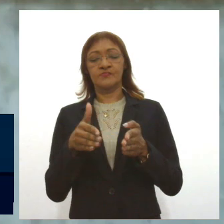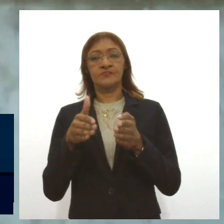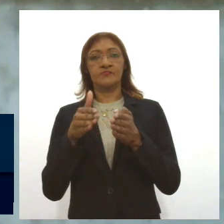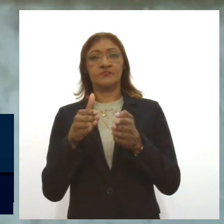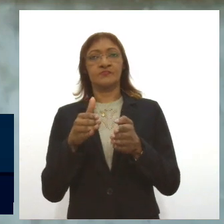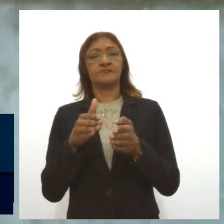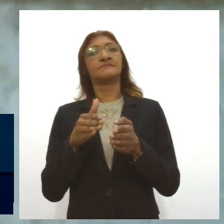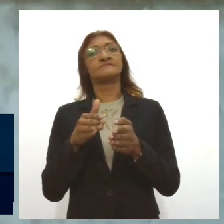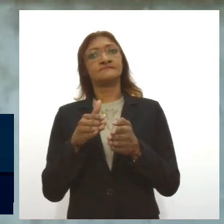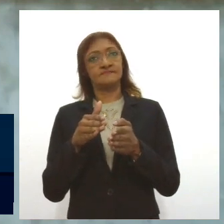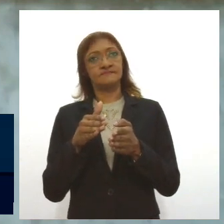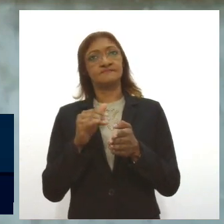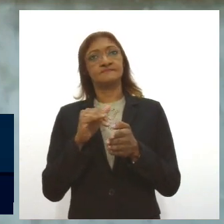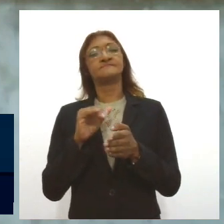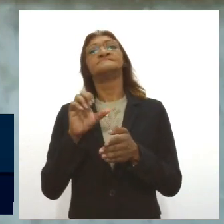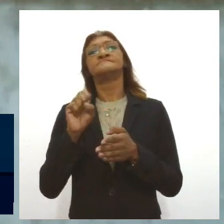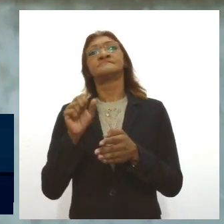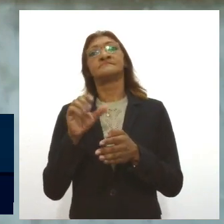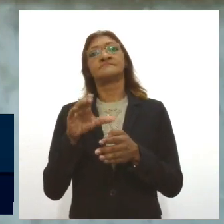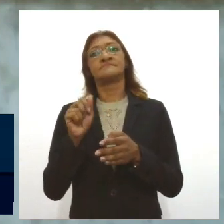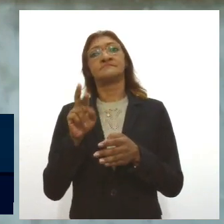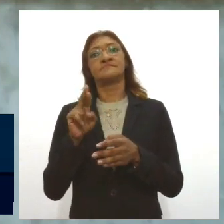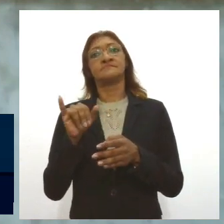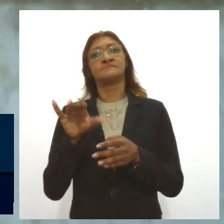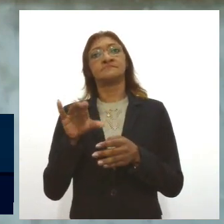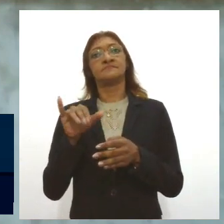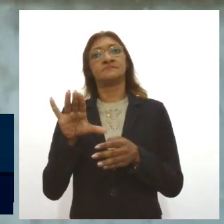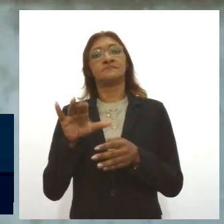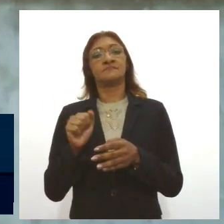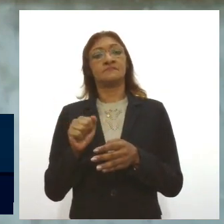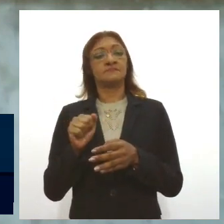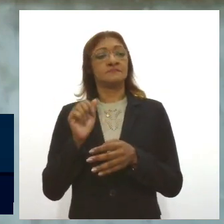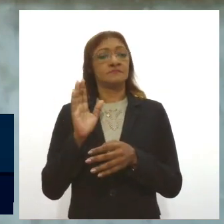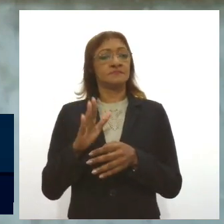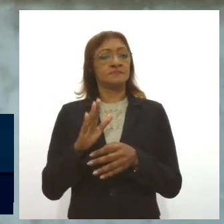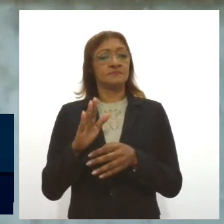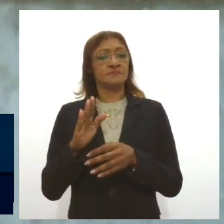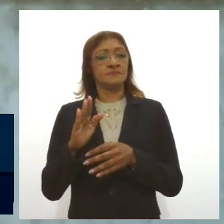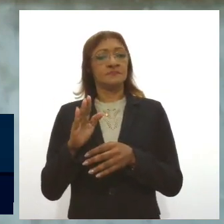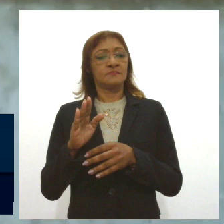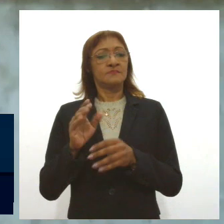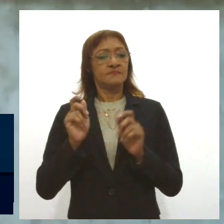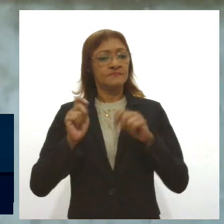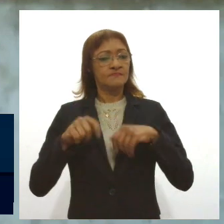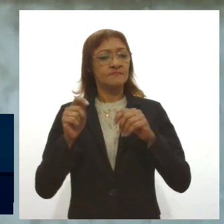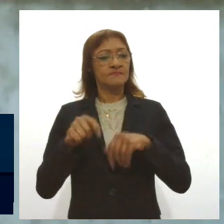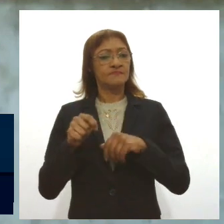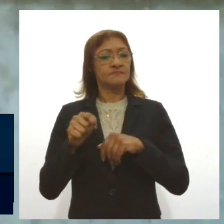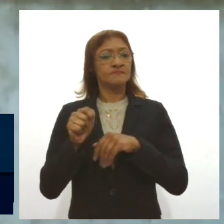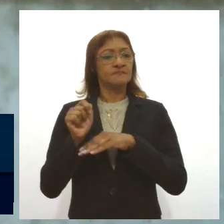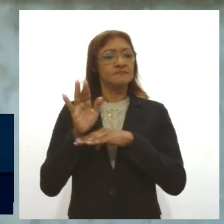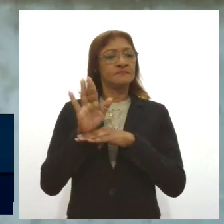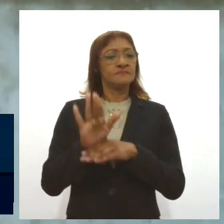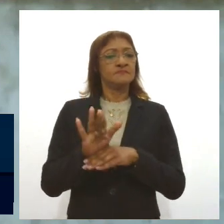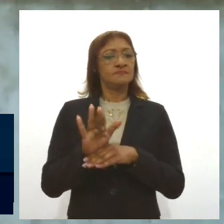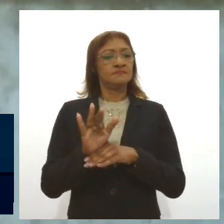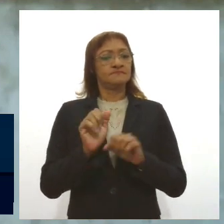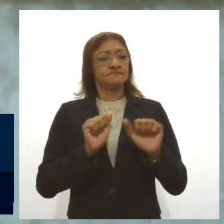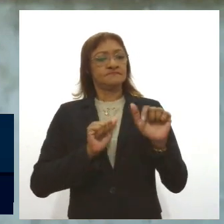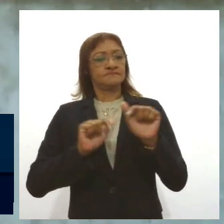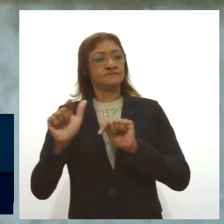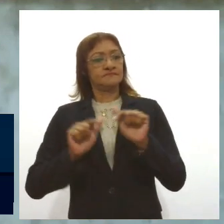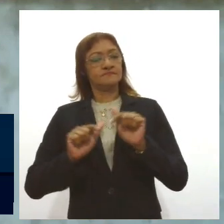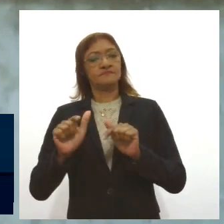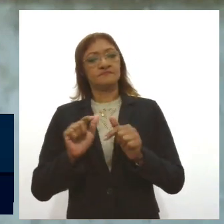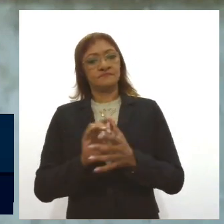Então, e foram trabalhos muito, muito interessantes e vai nos ajudar na implantação desse trabalho que ora